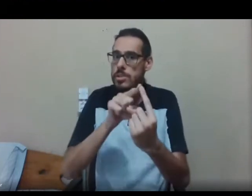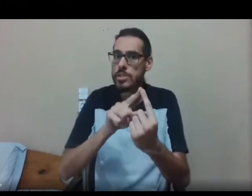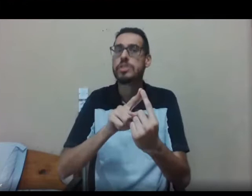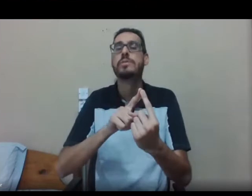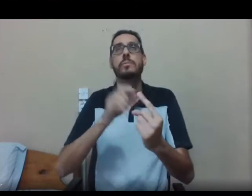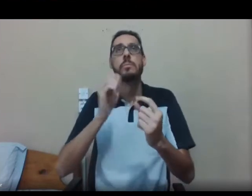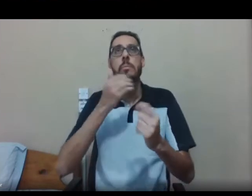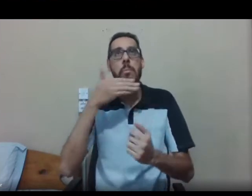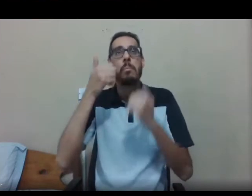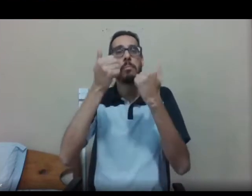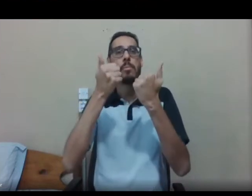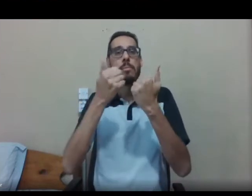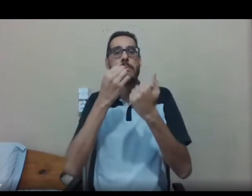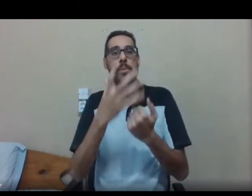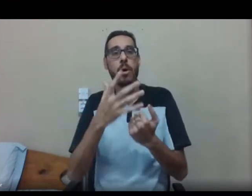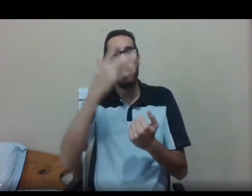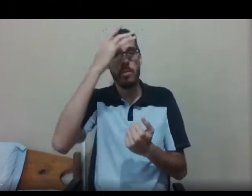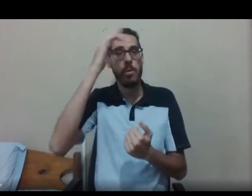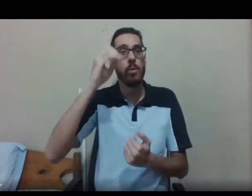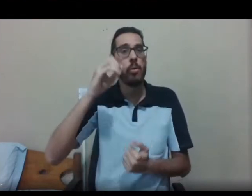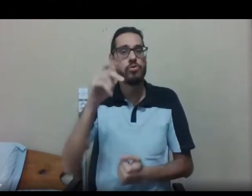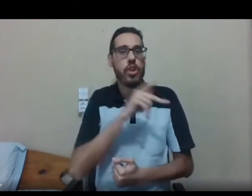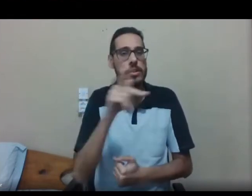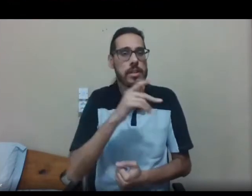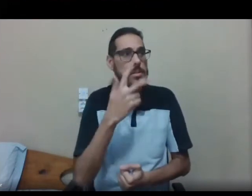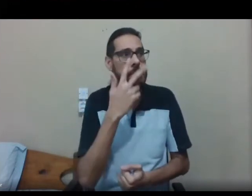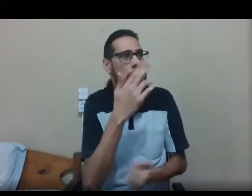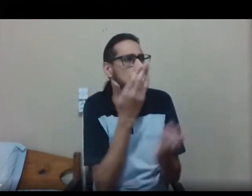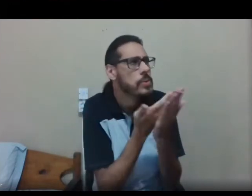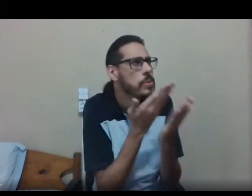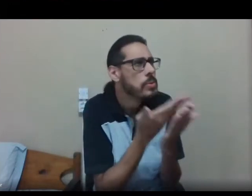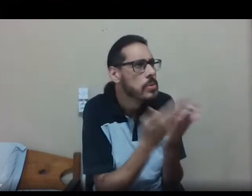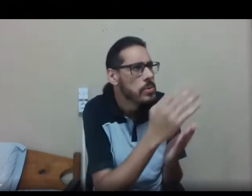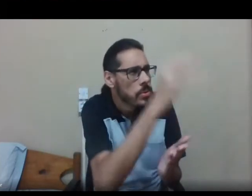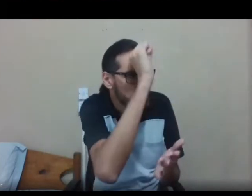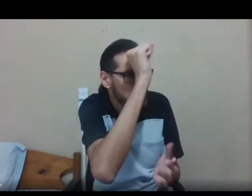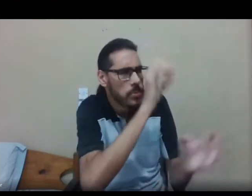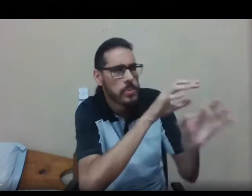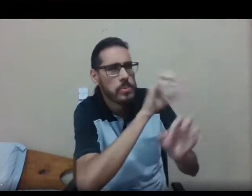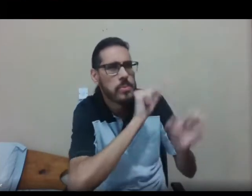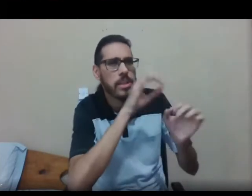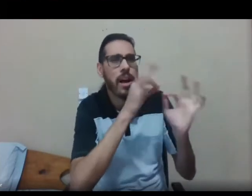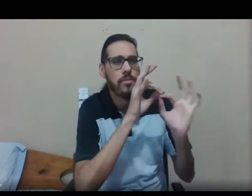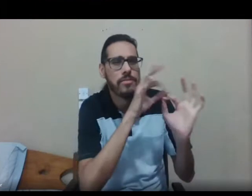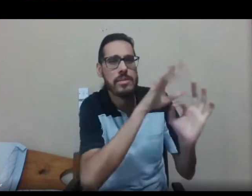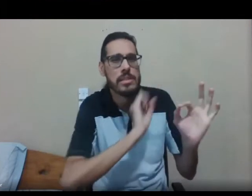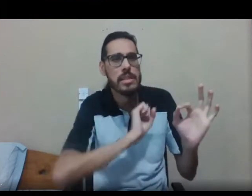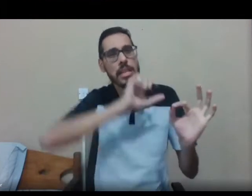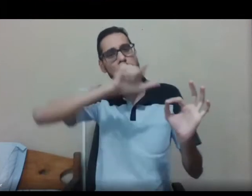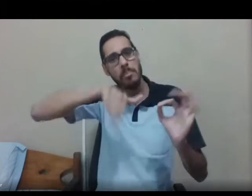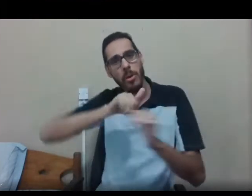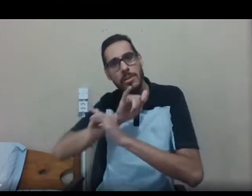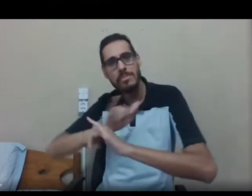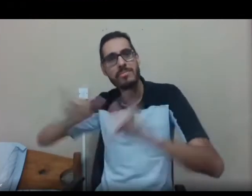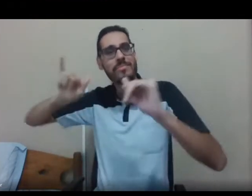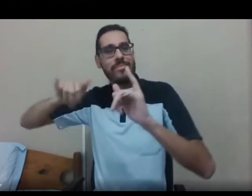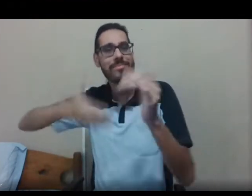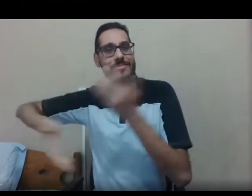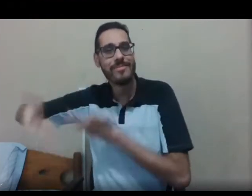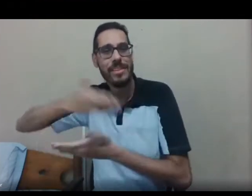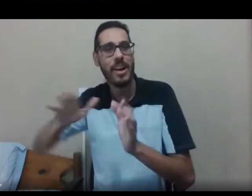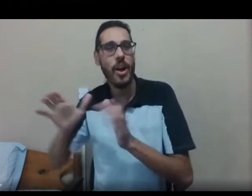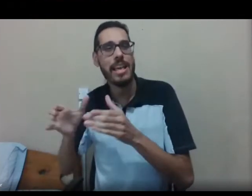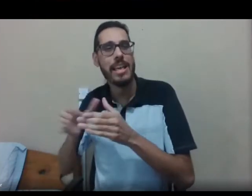em atividades síncronas, tá? Então, são aí sugestões também que podem fazer parte desse processo